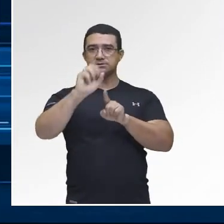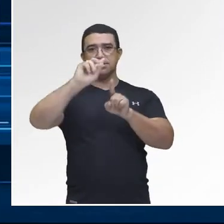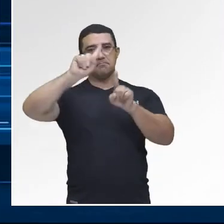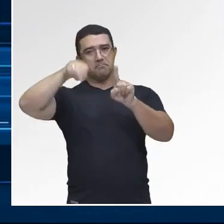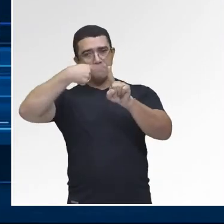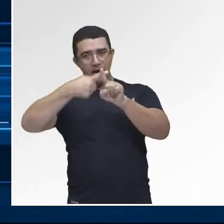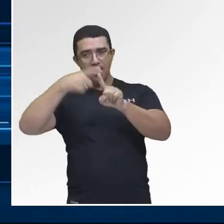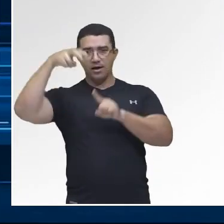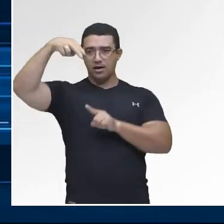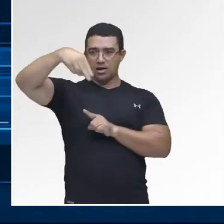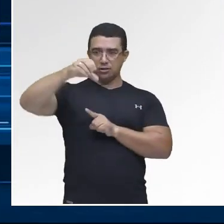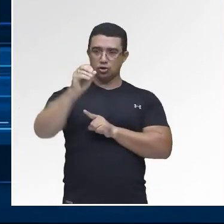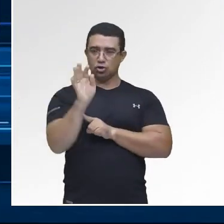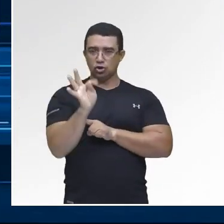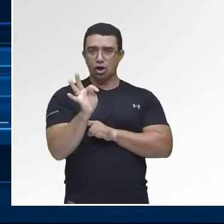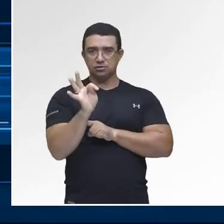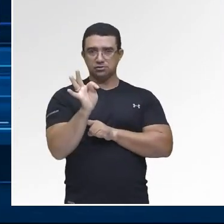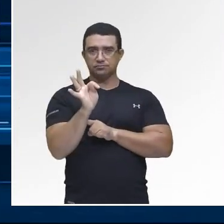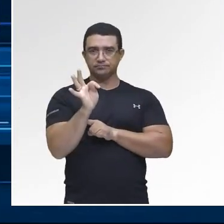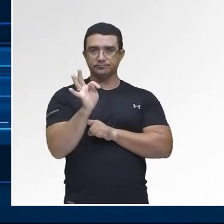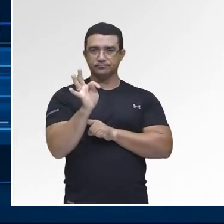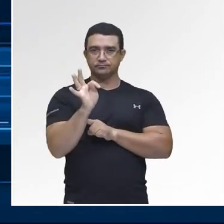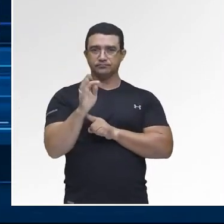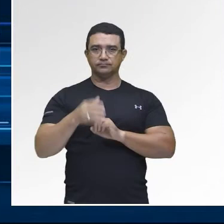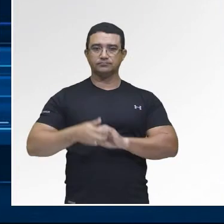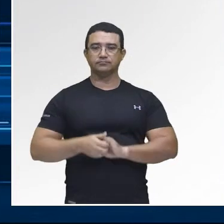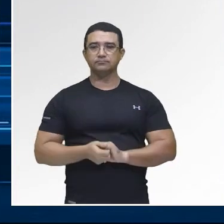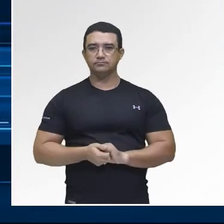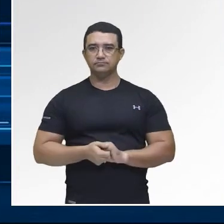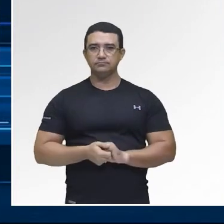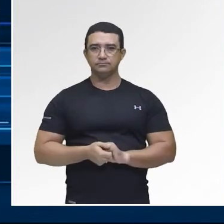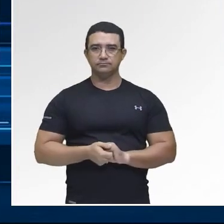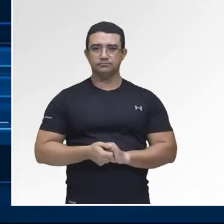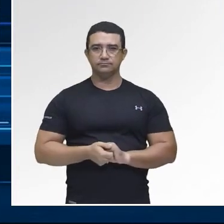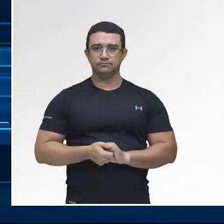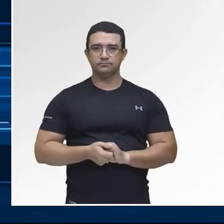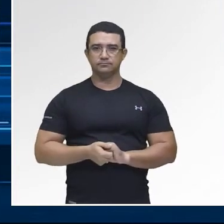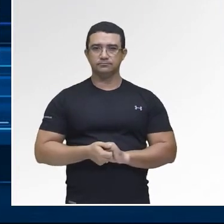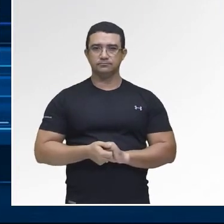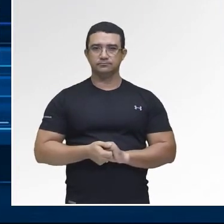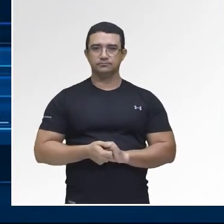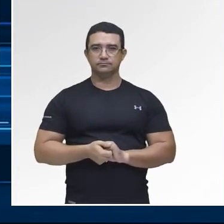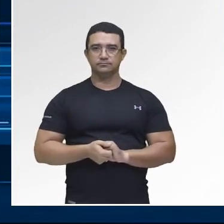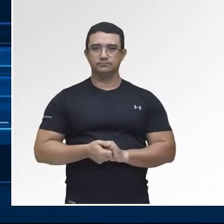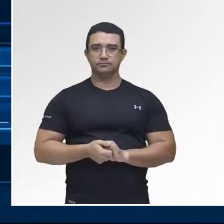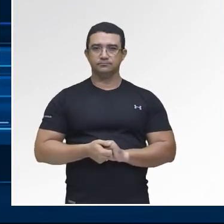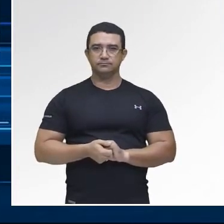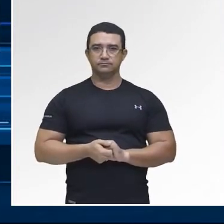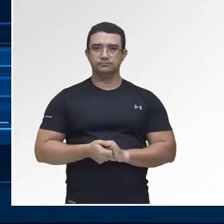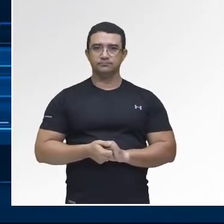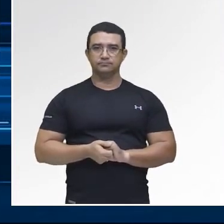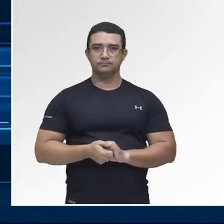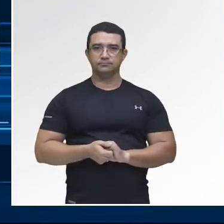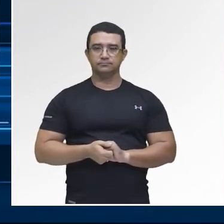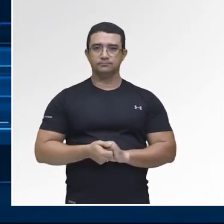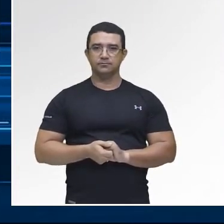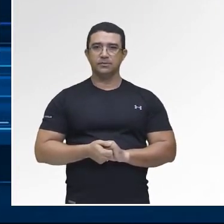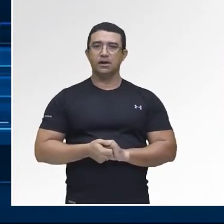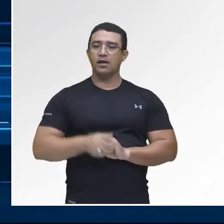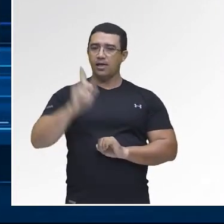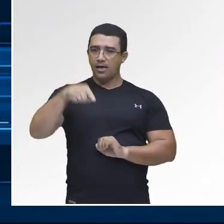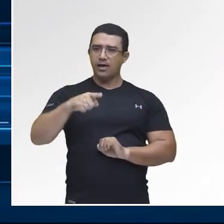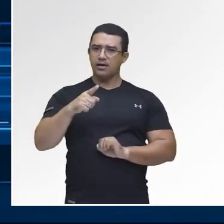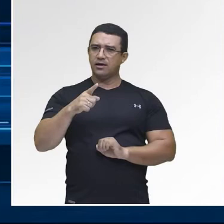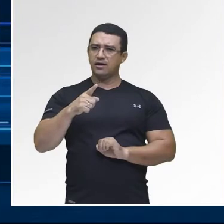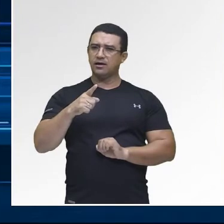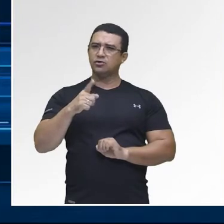tenho terceira pessoa do singular, o sujeito for terceira pessoa do singular, eu vou utilizar o has e, claro, o not. Essa forma é a forma